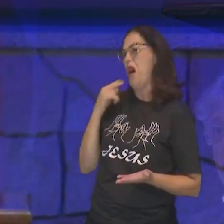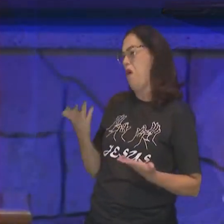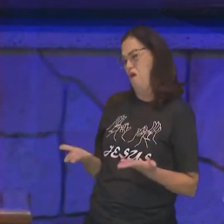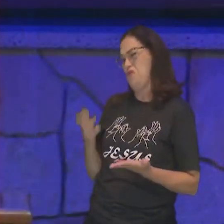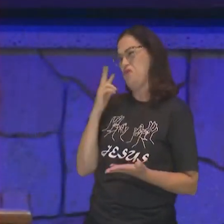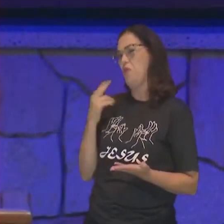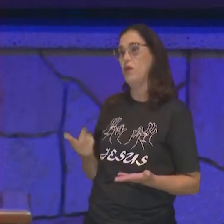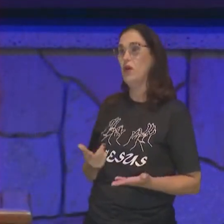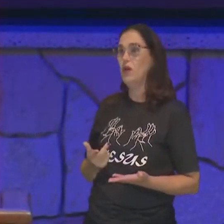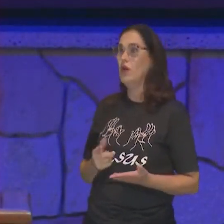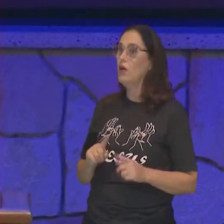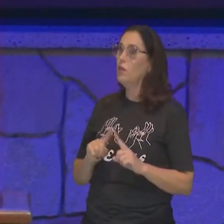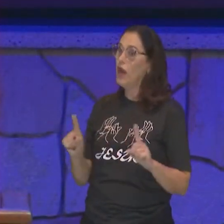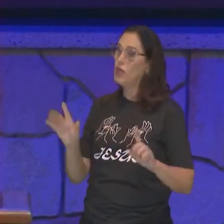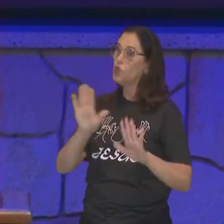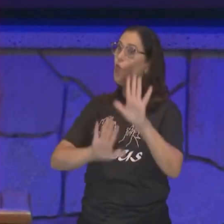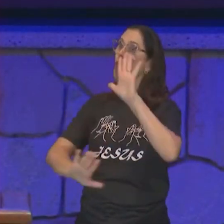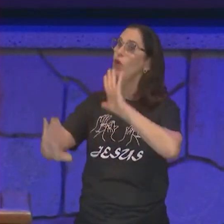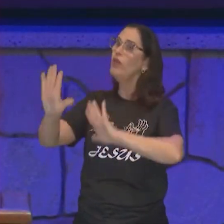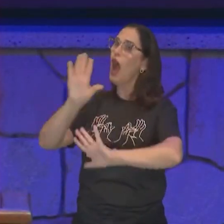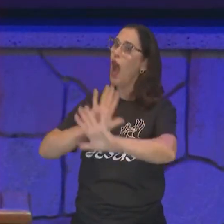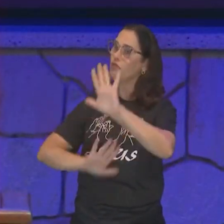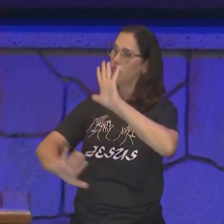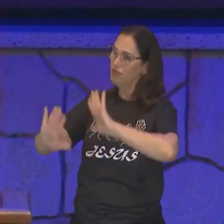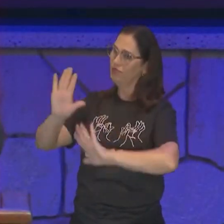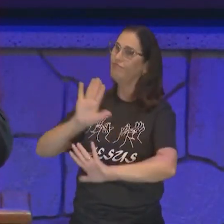mas que tem tudo a ver